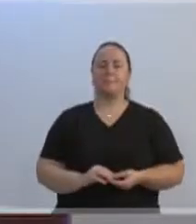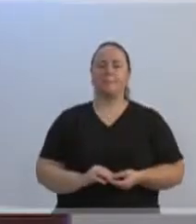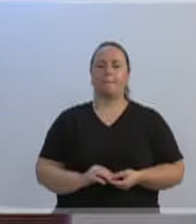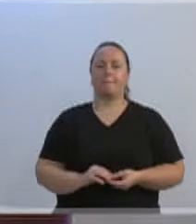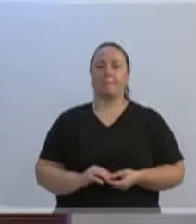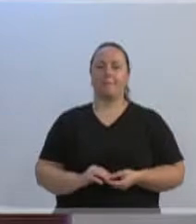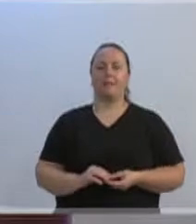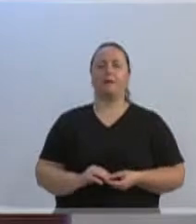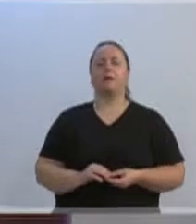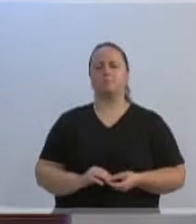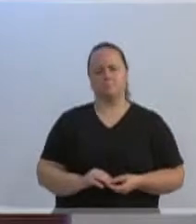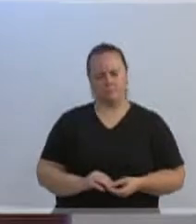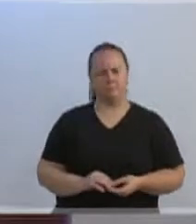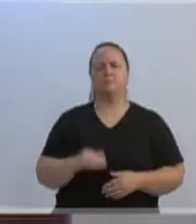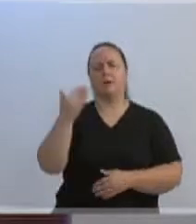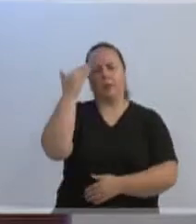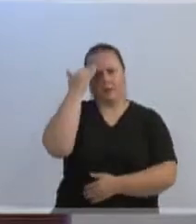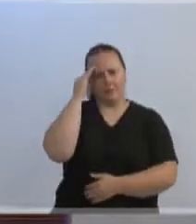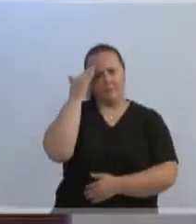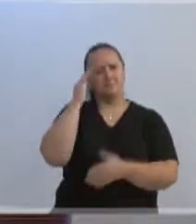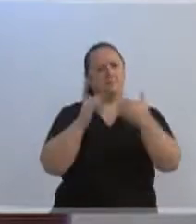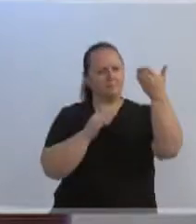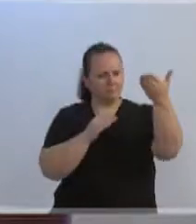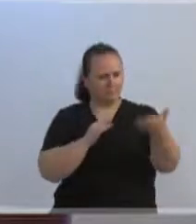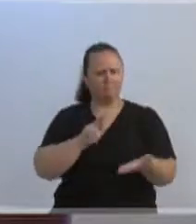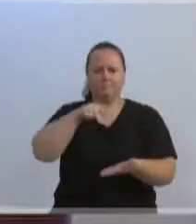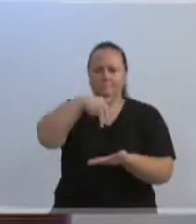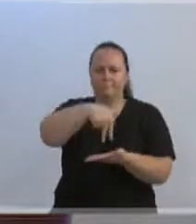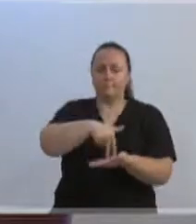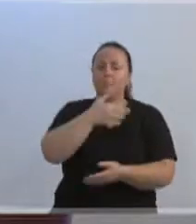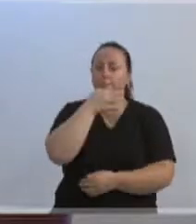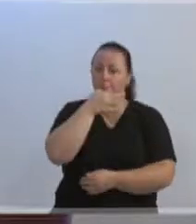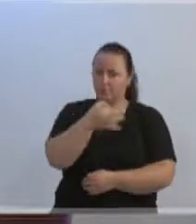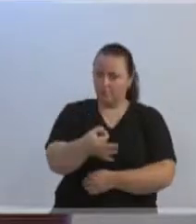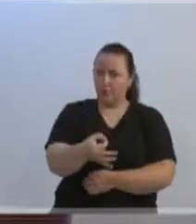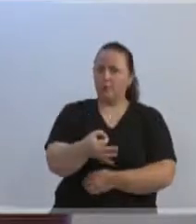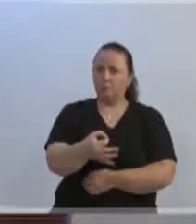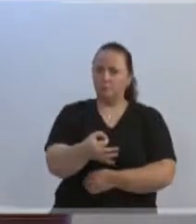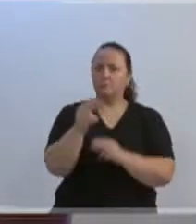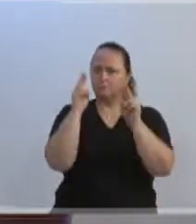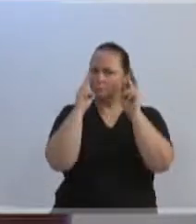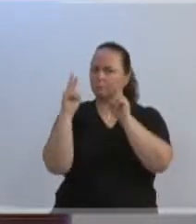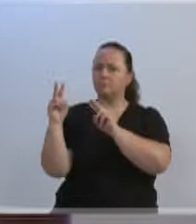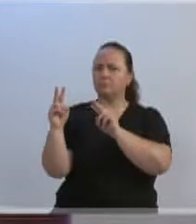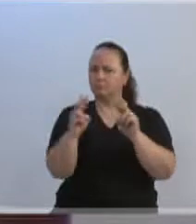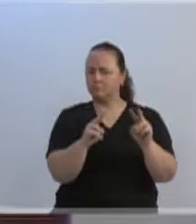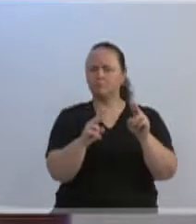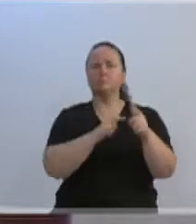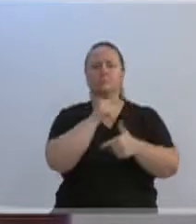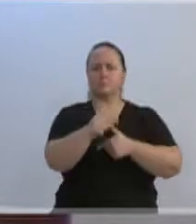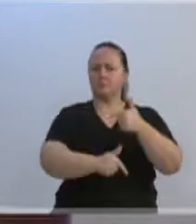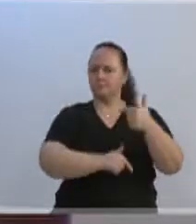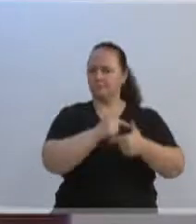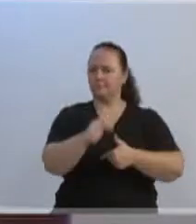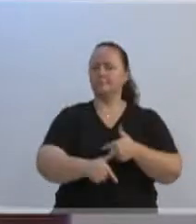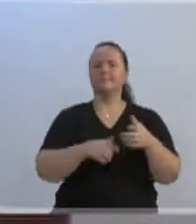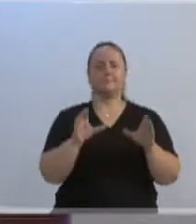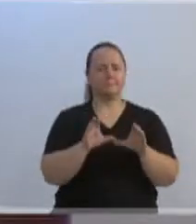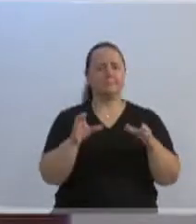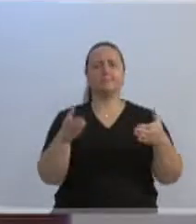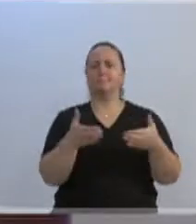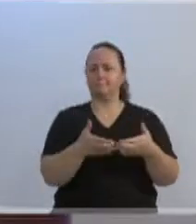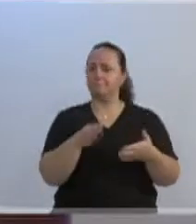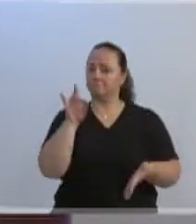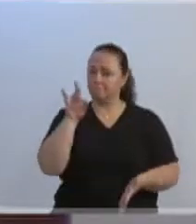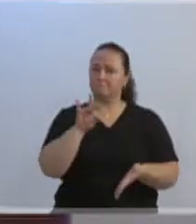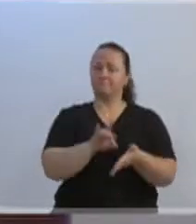eu entendo o seu posicionamento eu reconheço o seu trabalho comunitário na qualidade